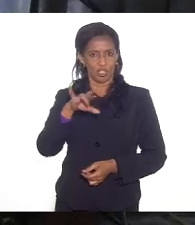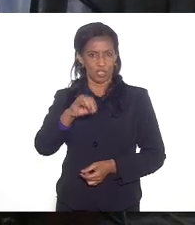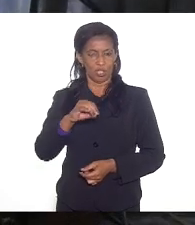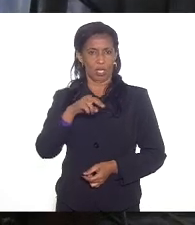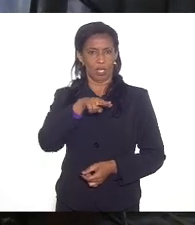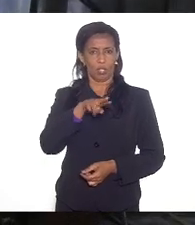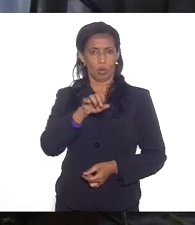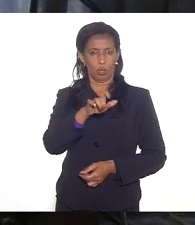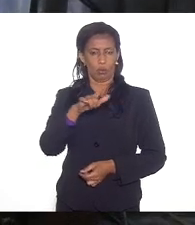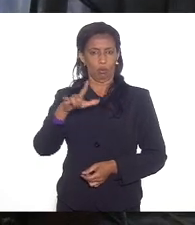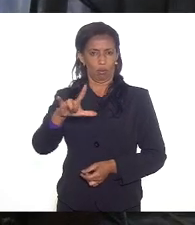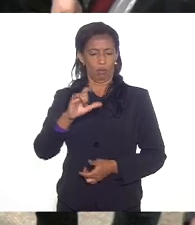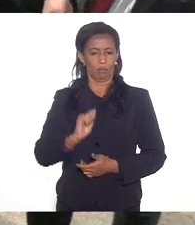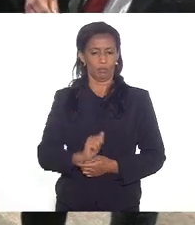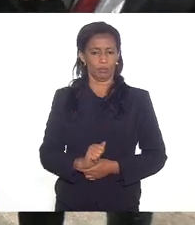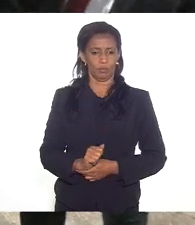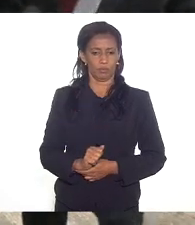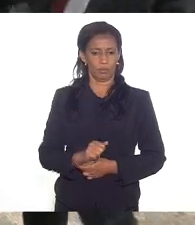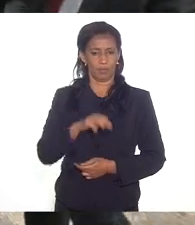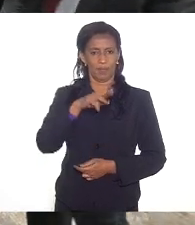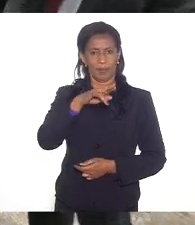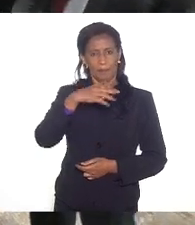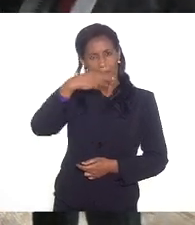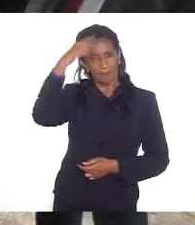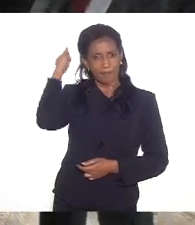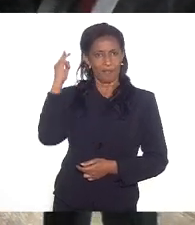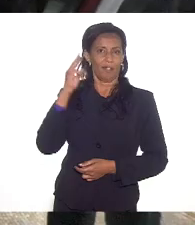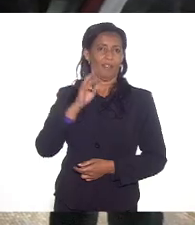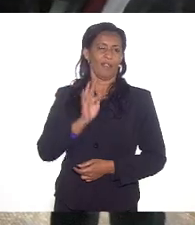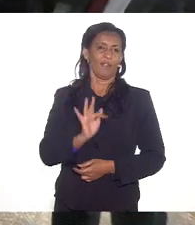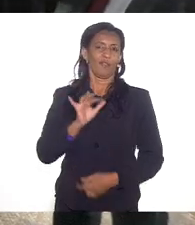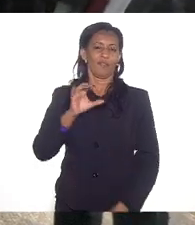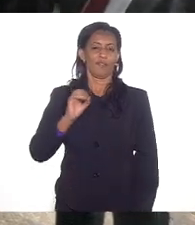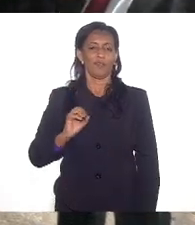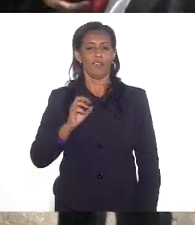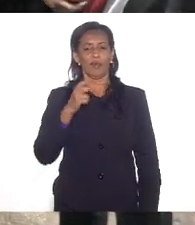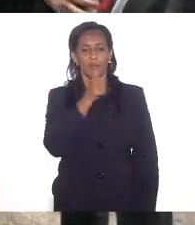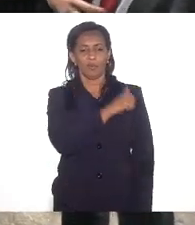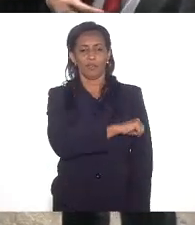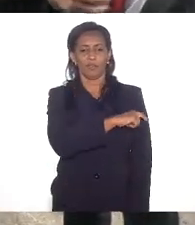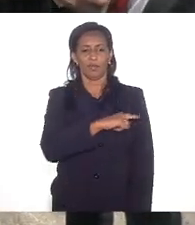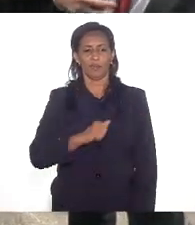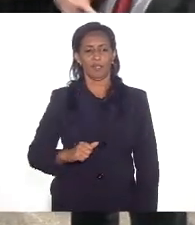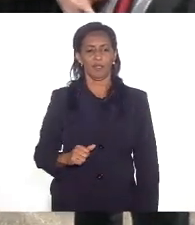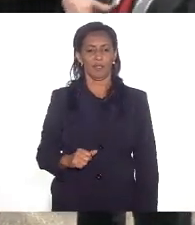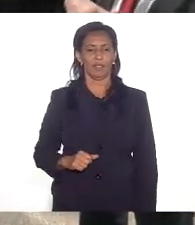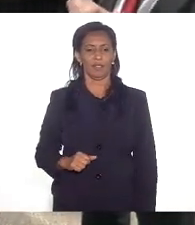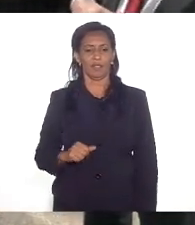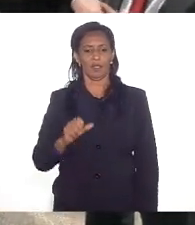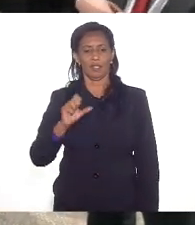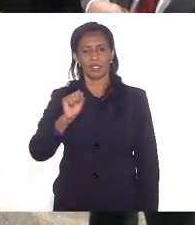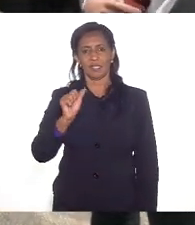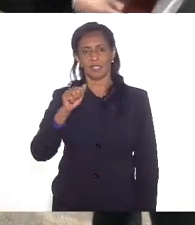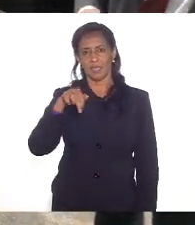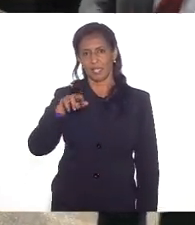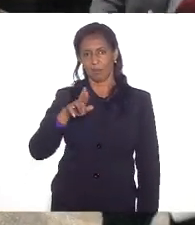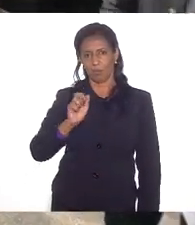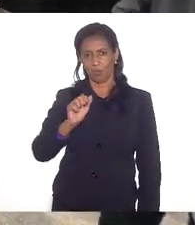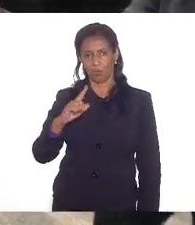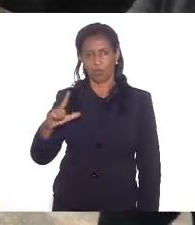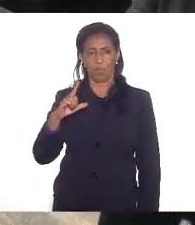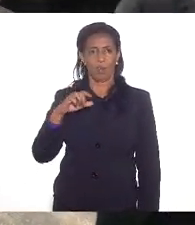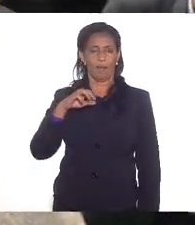Noel de Carvalho Márcio Pacheco Fábio Silva enfermeira Samuel